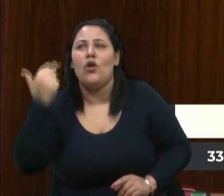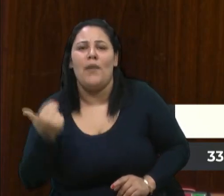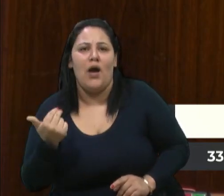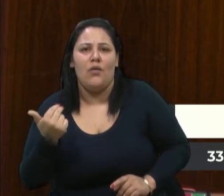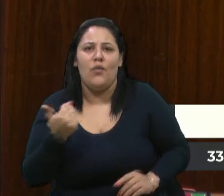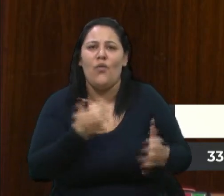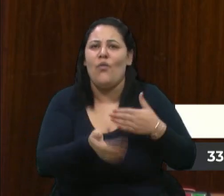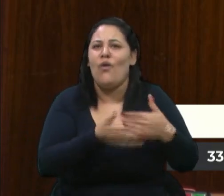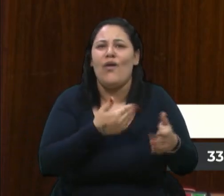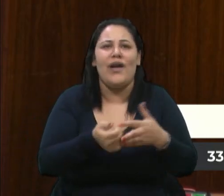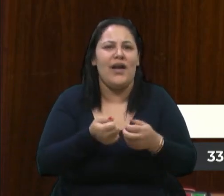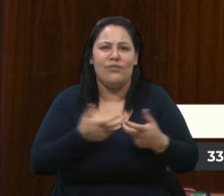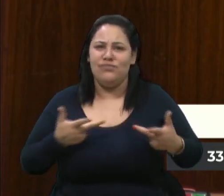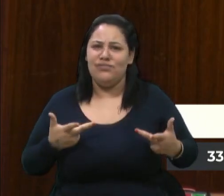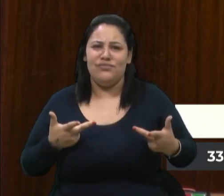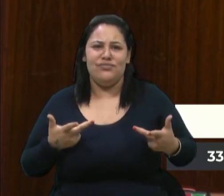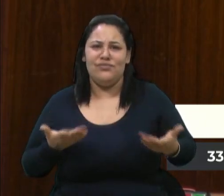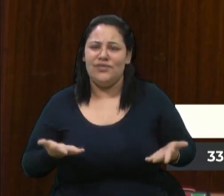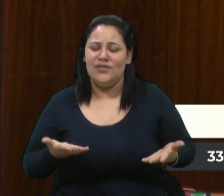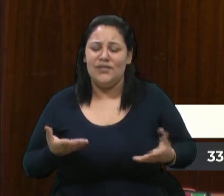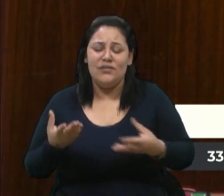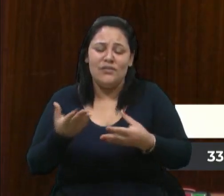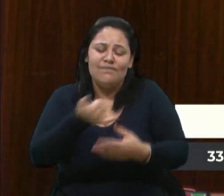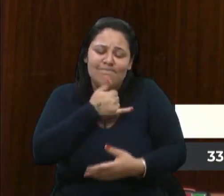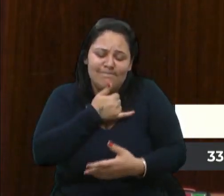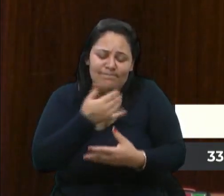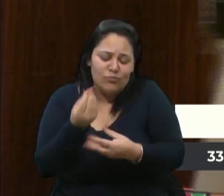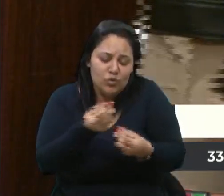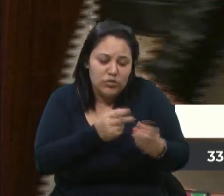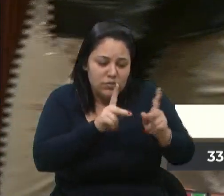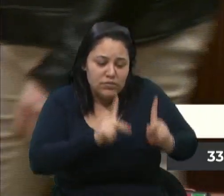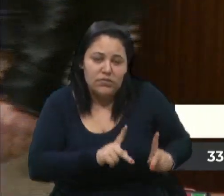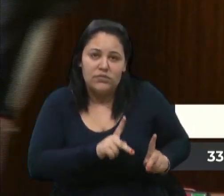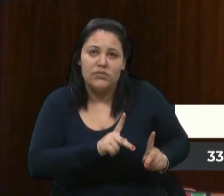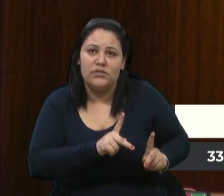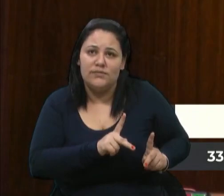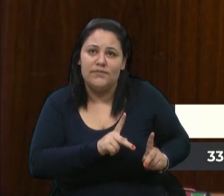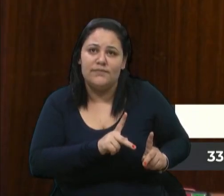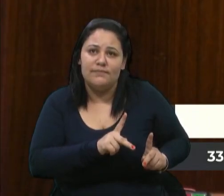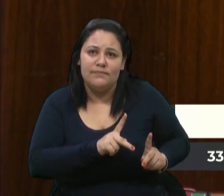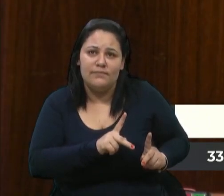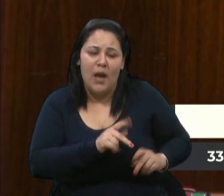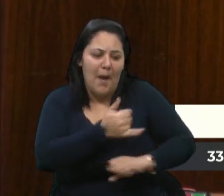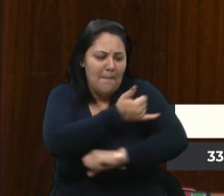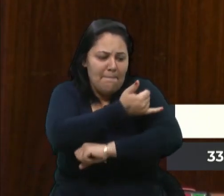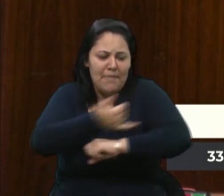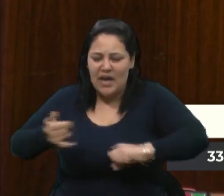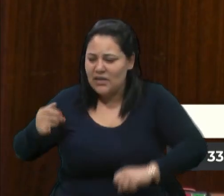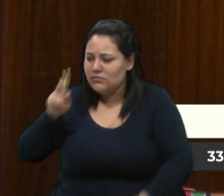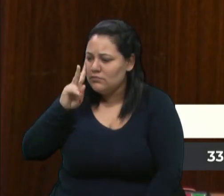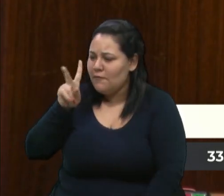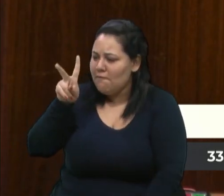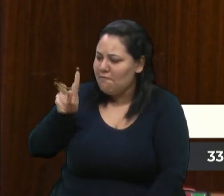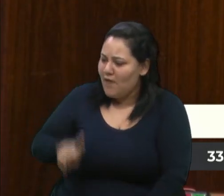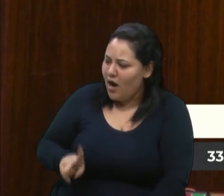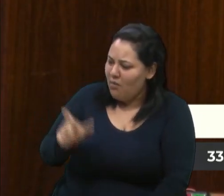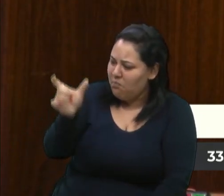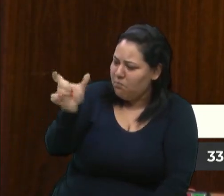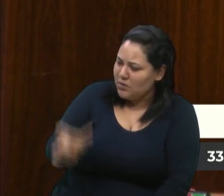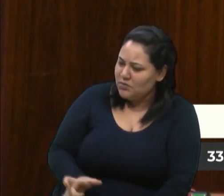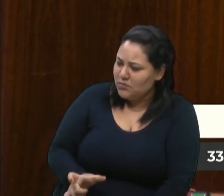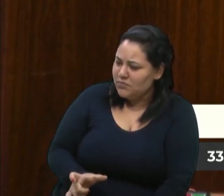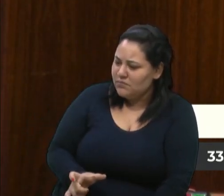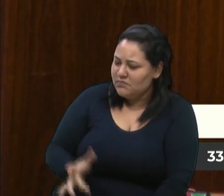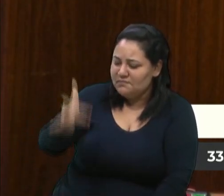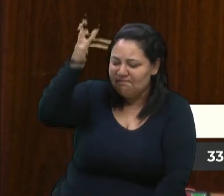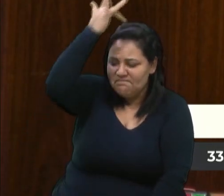E, infelizmente, muitas pessoas passam e veem aquelas pessoas como pessoas